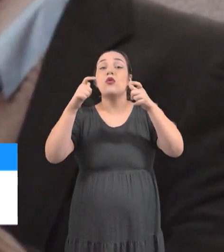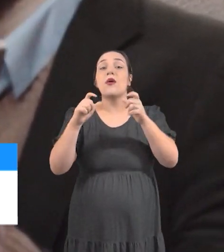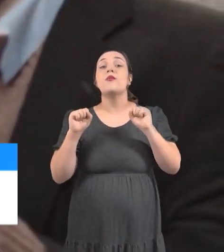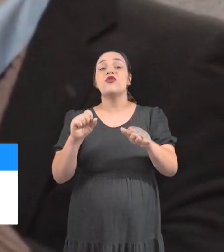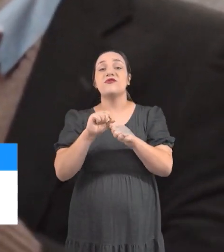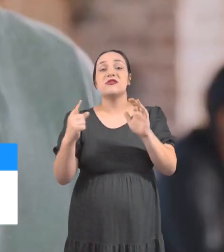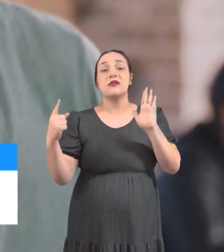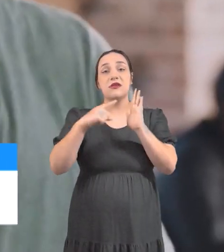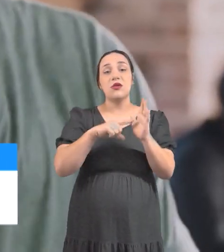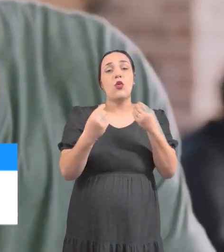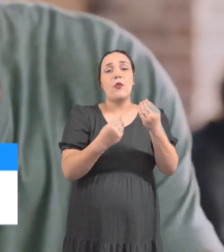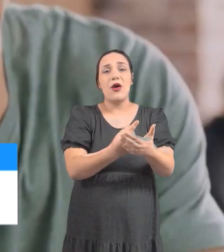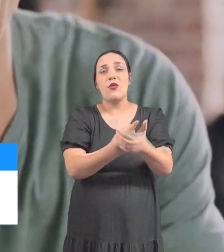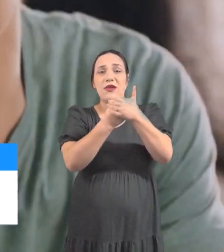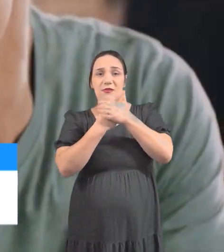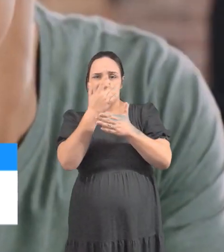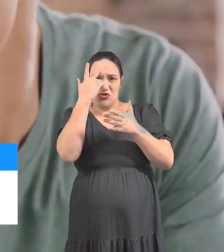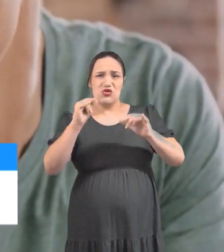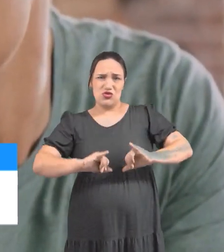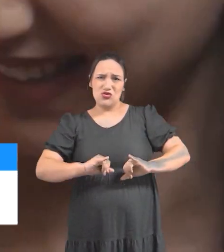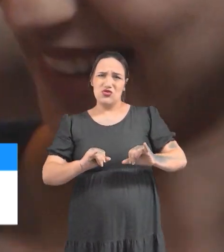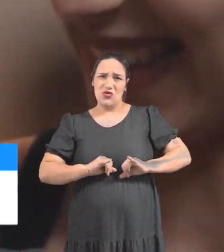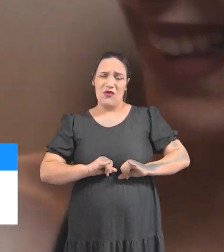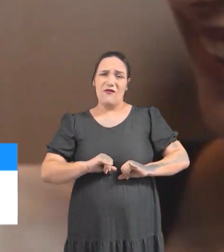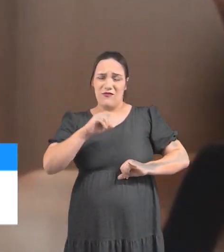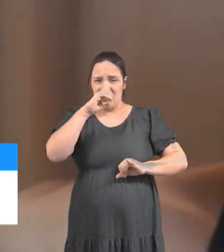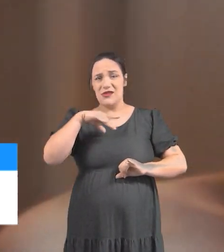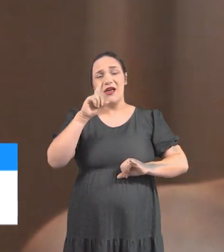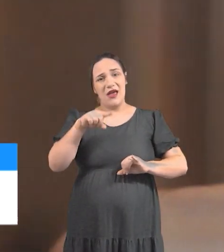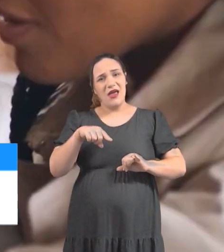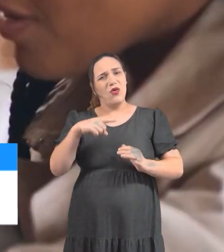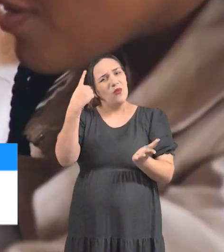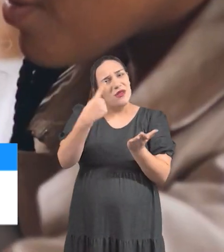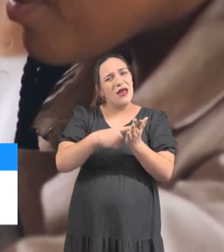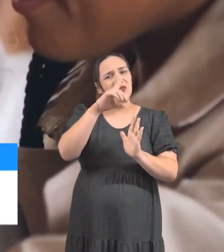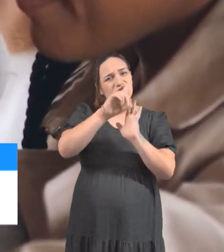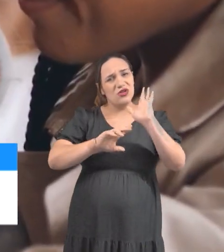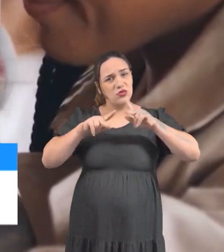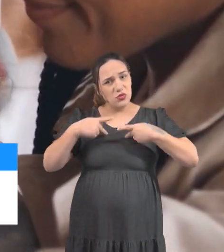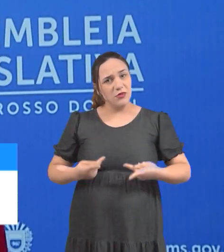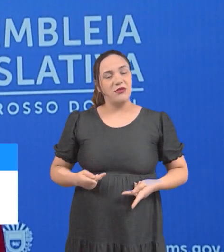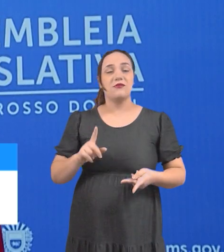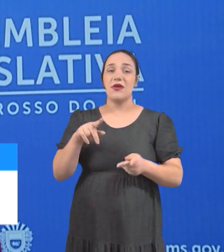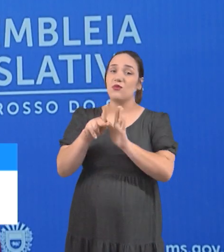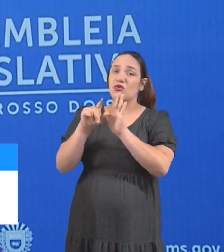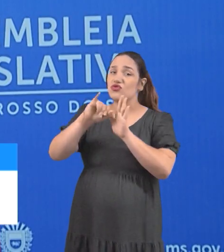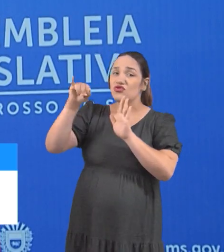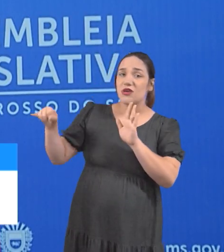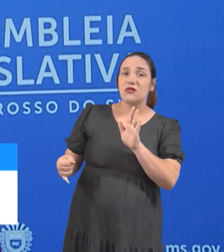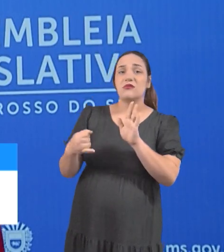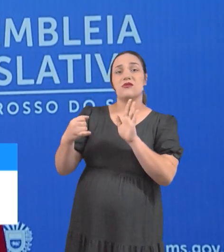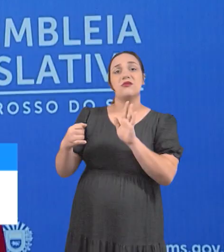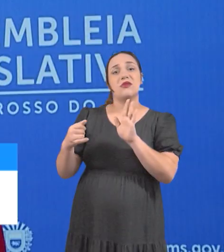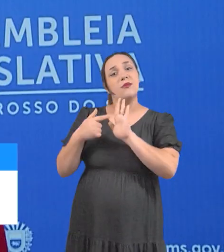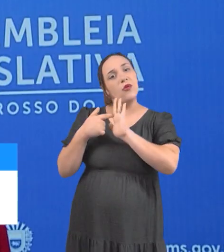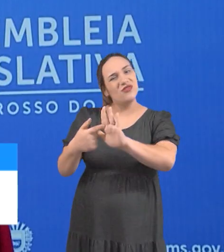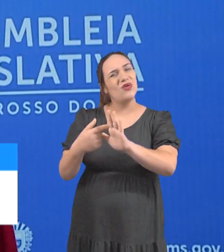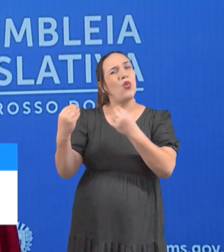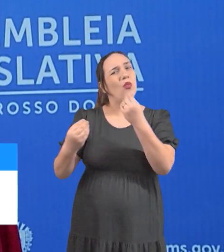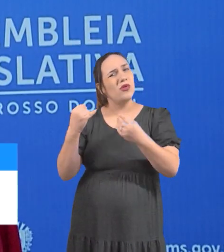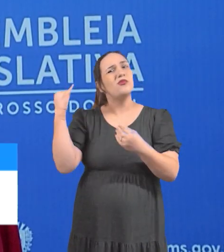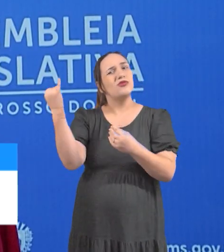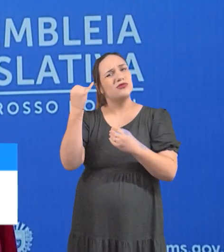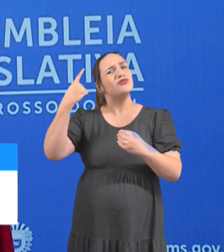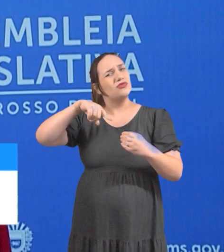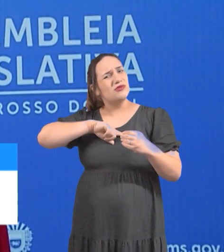canais de denúncia e o acolhimento às vítimas, reafirmando o compromisso do Estado com os direitos humanos. O projeto que vem, mais uma vez, reforçar